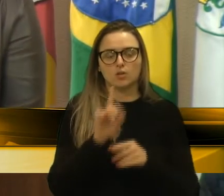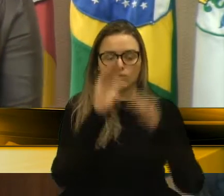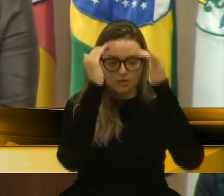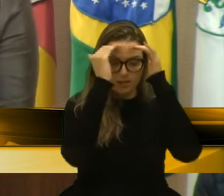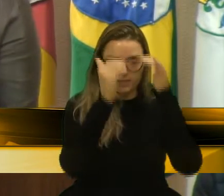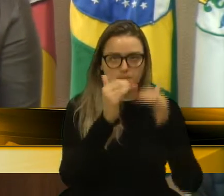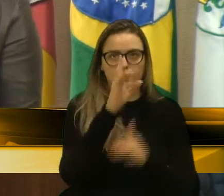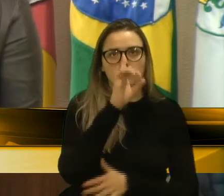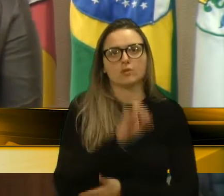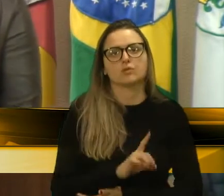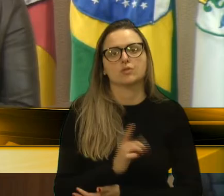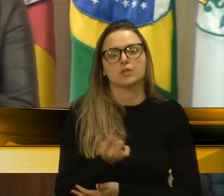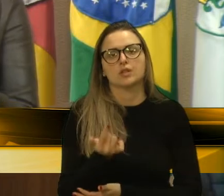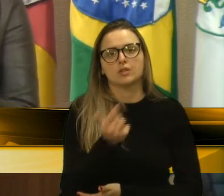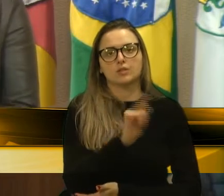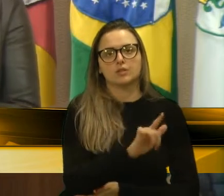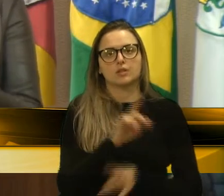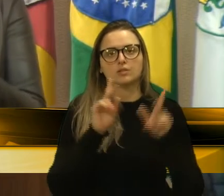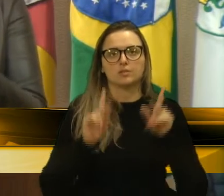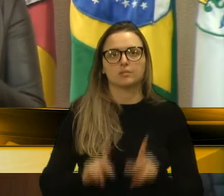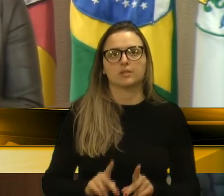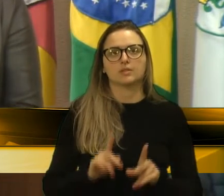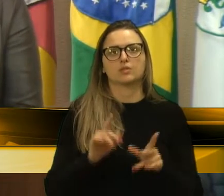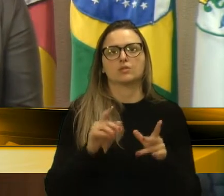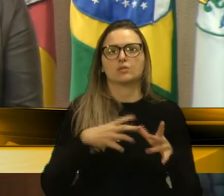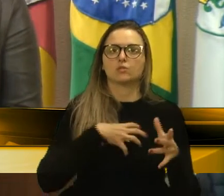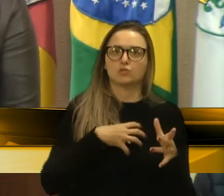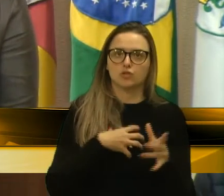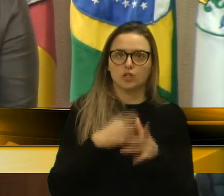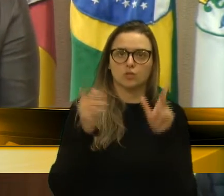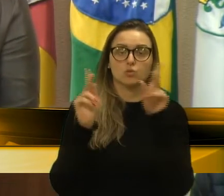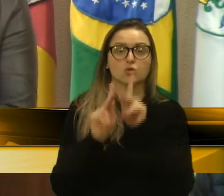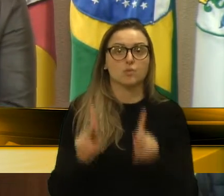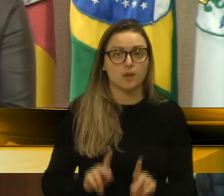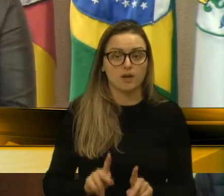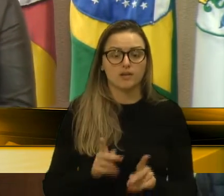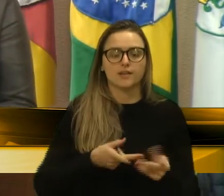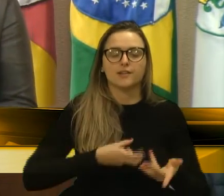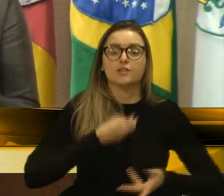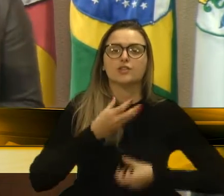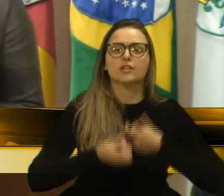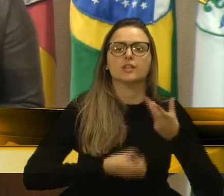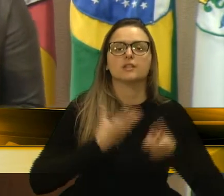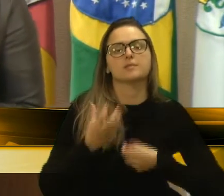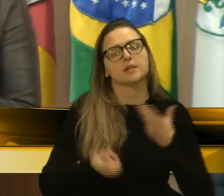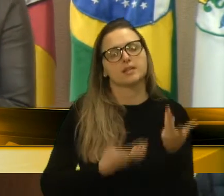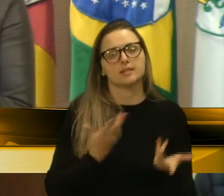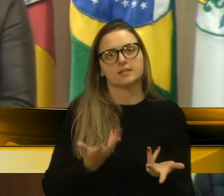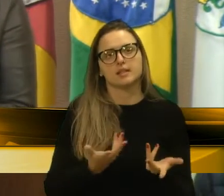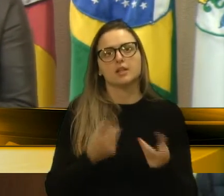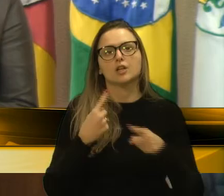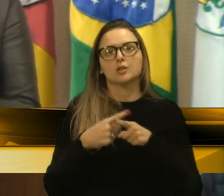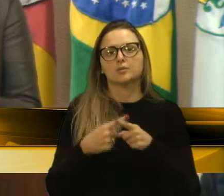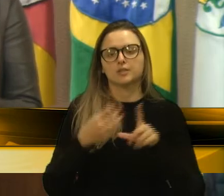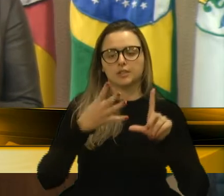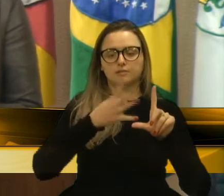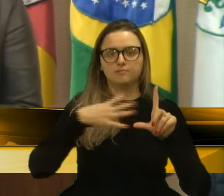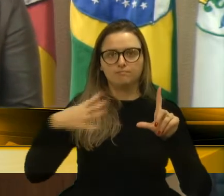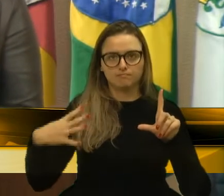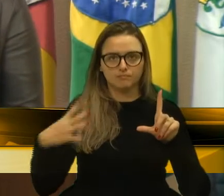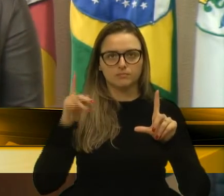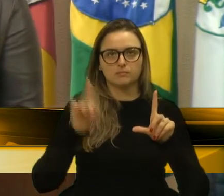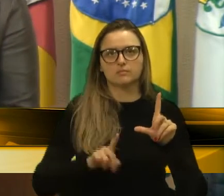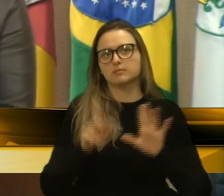respeita o direito de reunir de forma pacífica, de expressar, porque nas paradas livres são